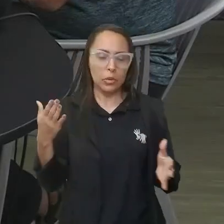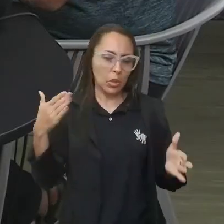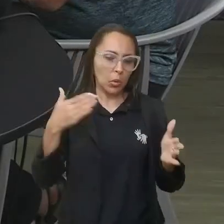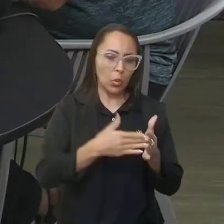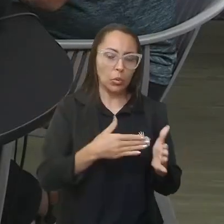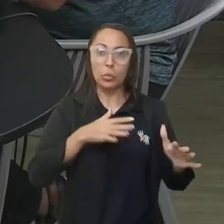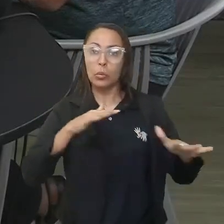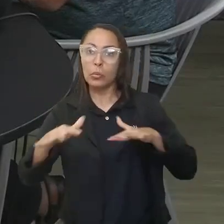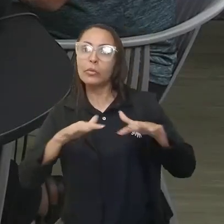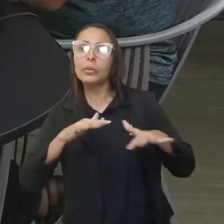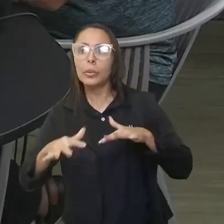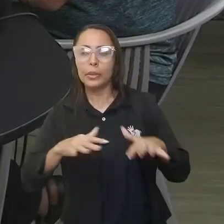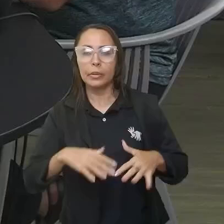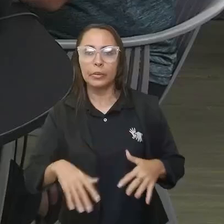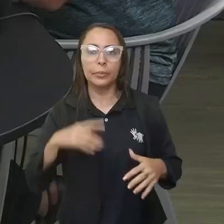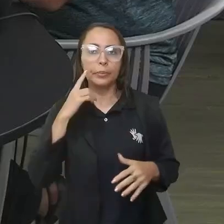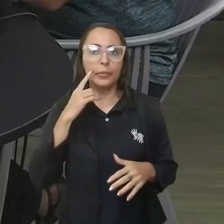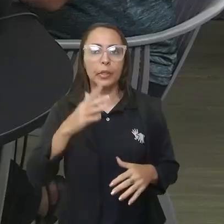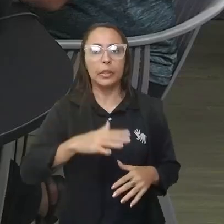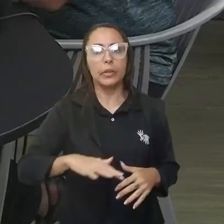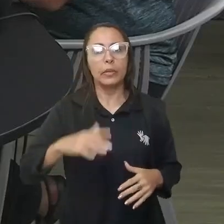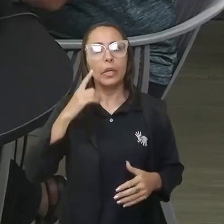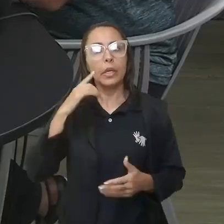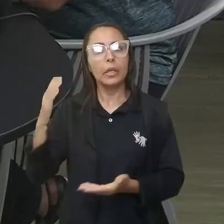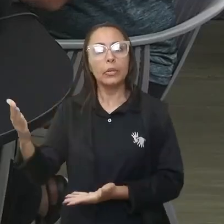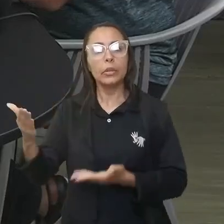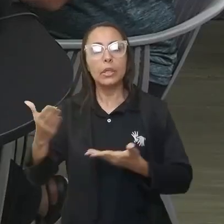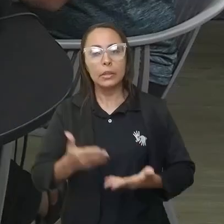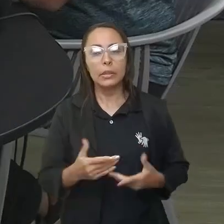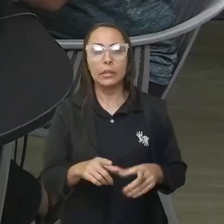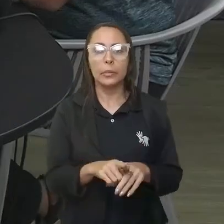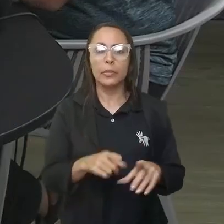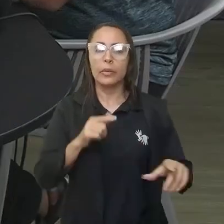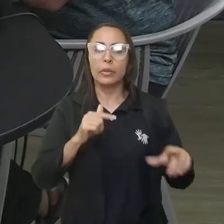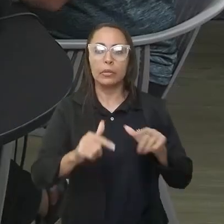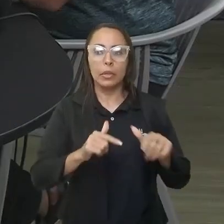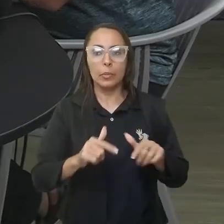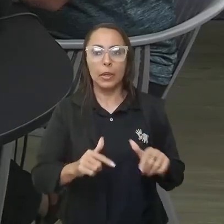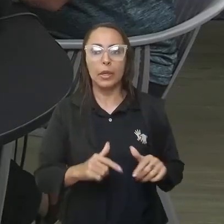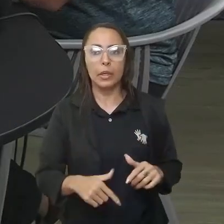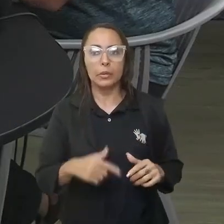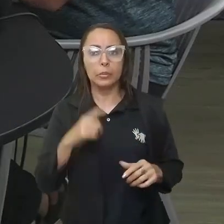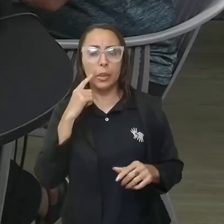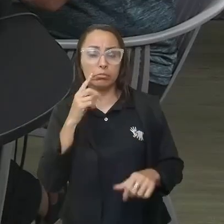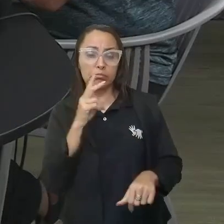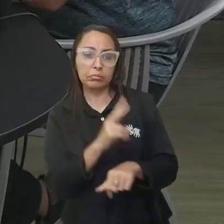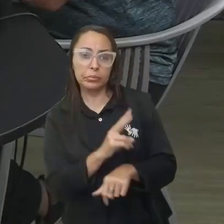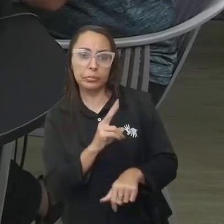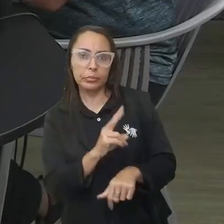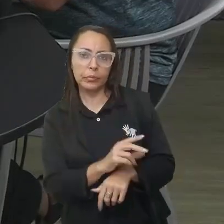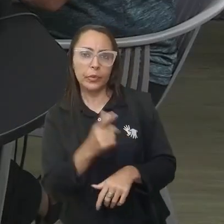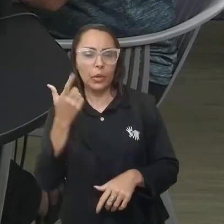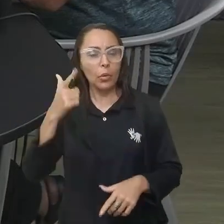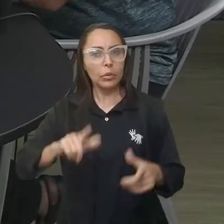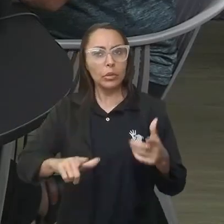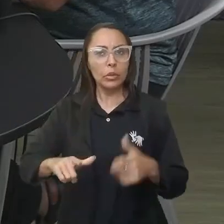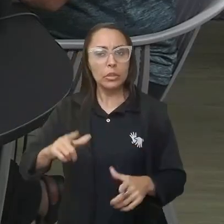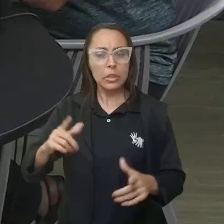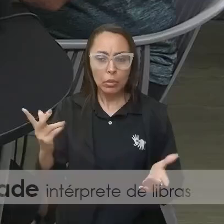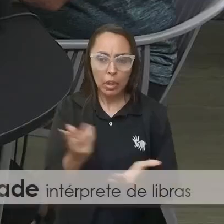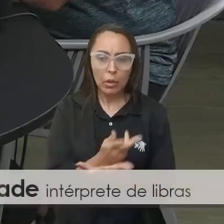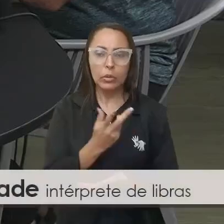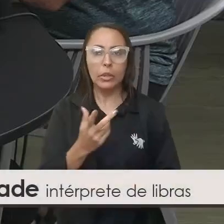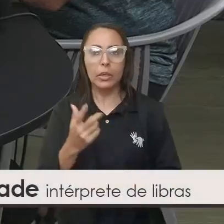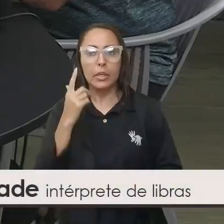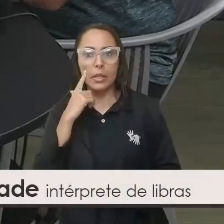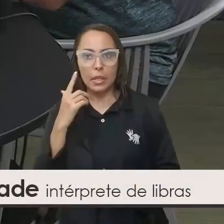último movimento. A gente vai tentar recolher e, a partir daí, fazer um trabalho para prevenir que outras situações dessa aconteçam.